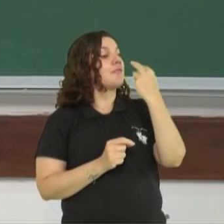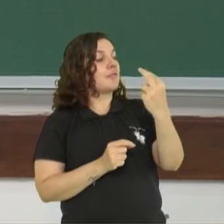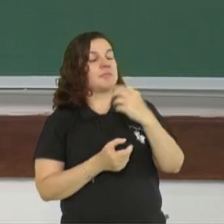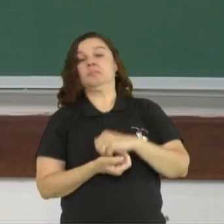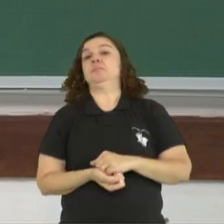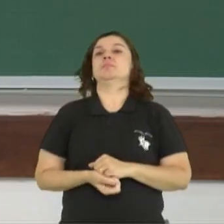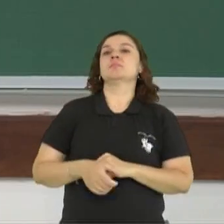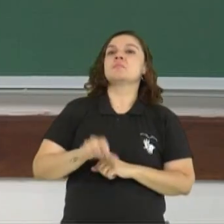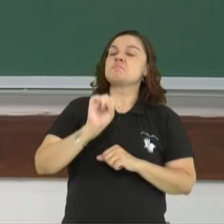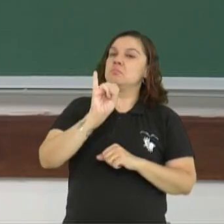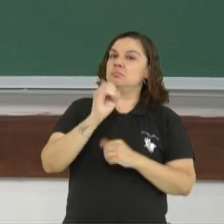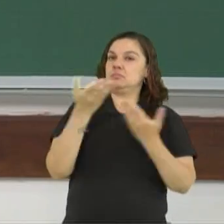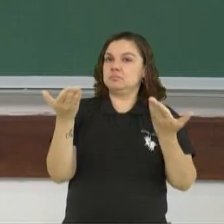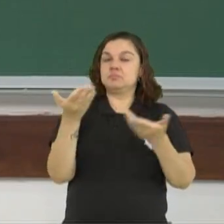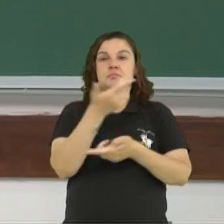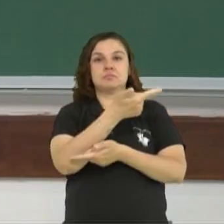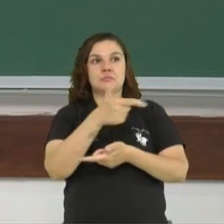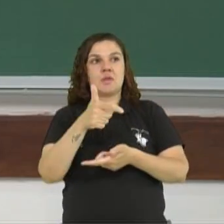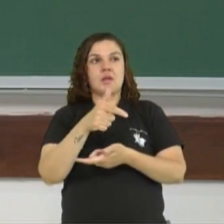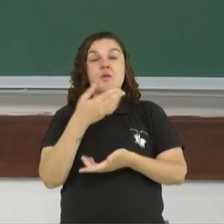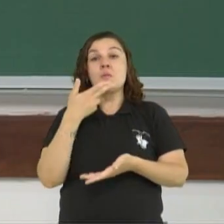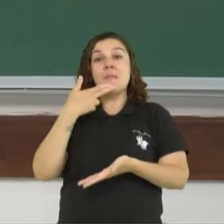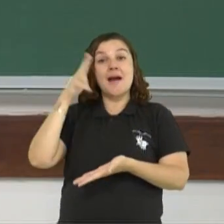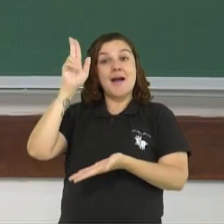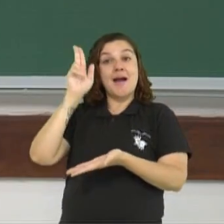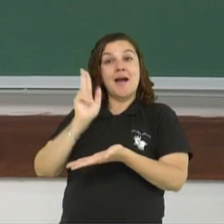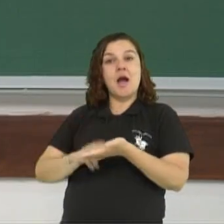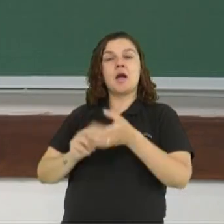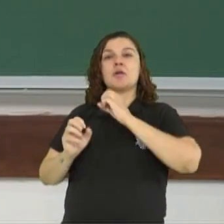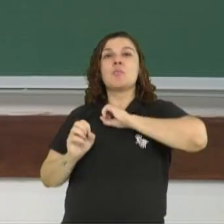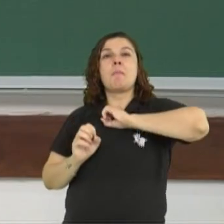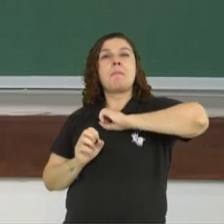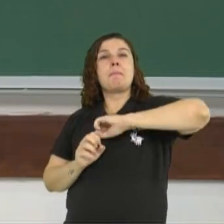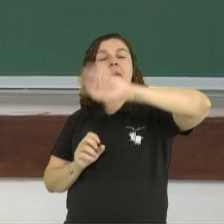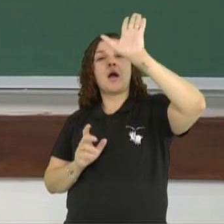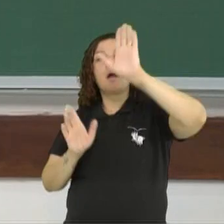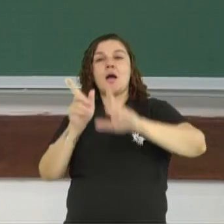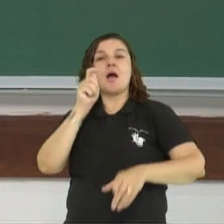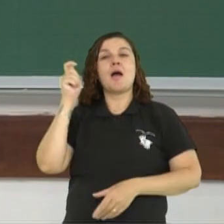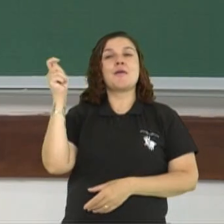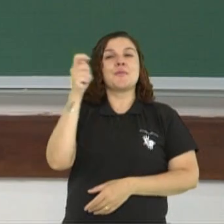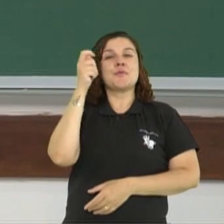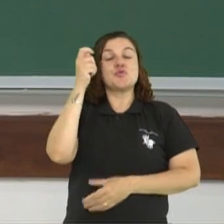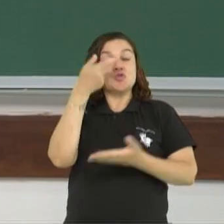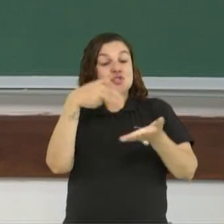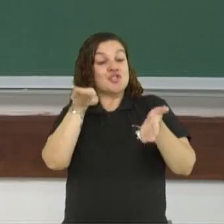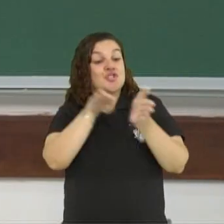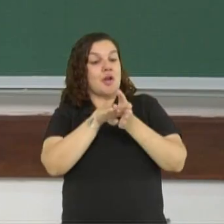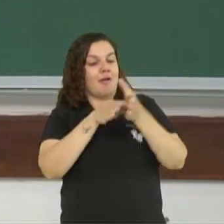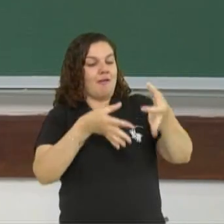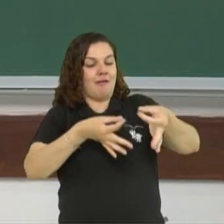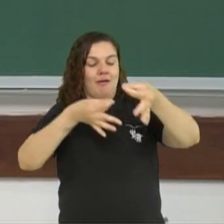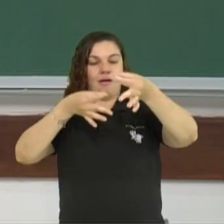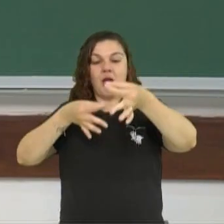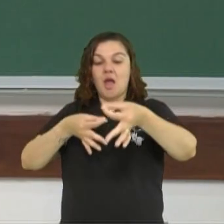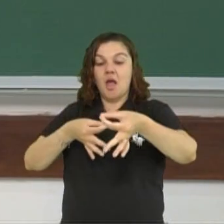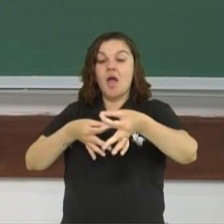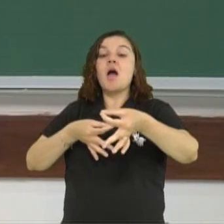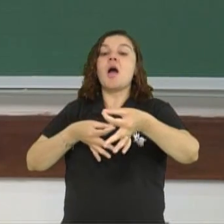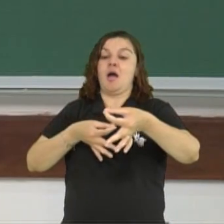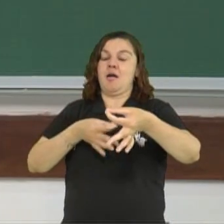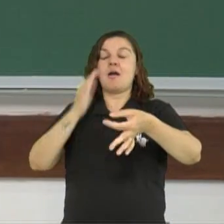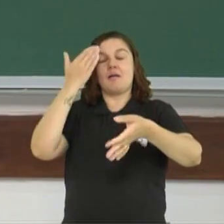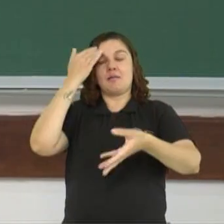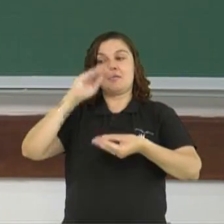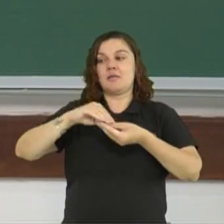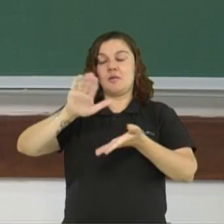Se por acaso hoje não existe mais, mas se eu escrevo uma carta e mando lá para o Rio Grande do Sul, quando a pessoa lá no Rio Grande do Sul pegar essa carta, ela vai entender minha mensagem. O que